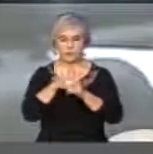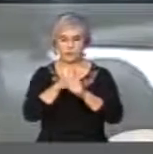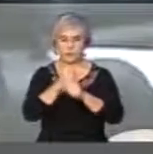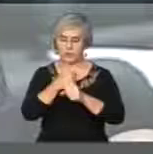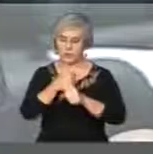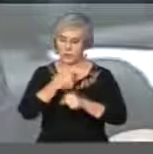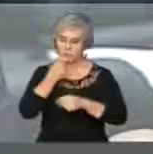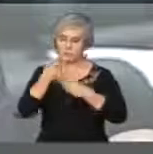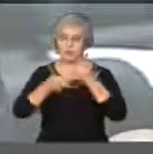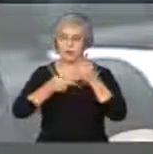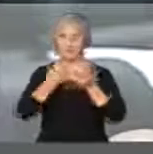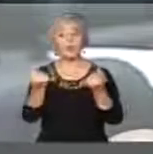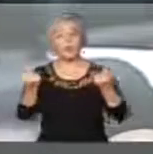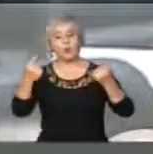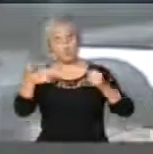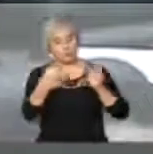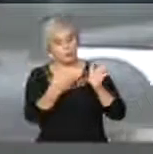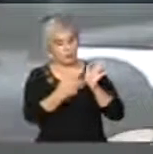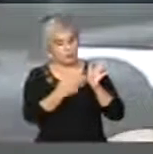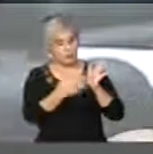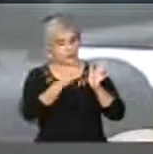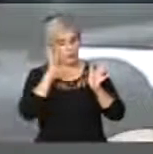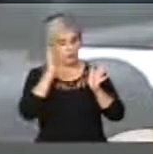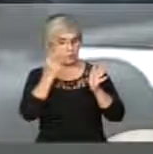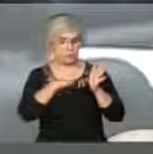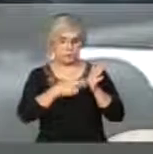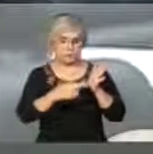irei me posicionar contrário, espero que